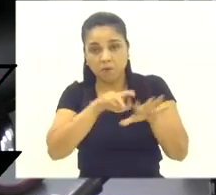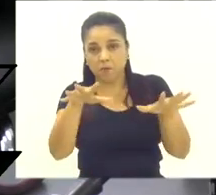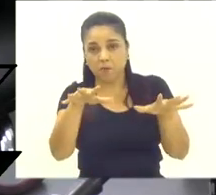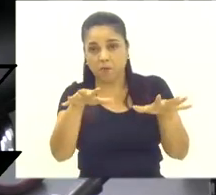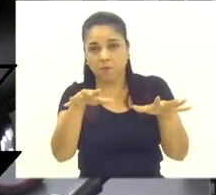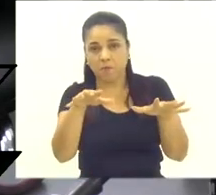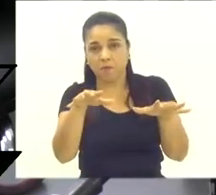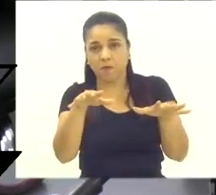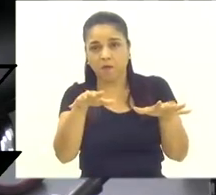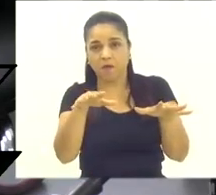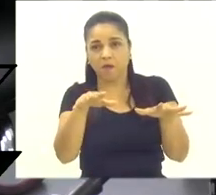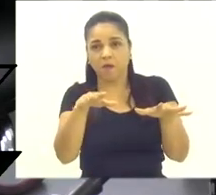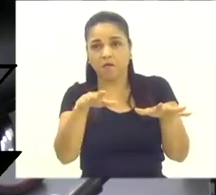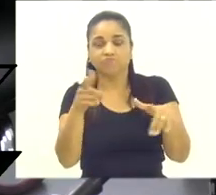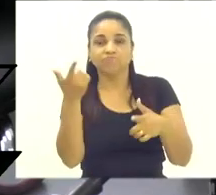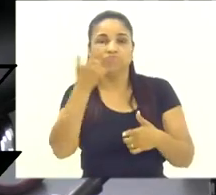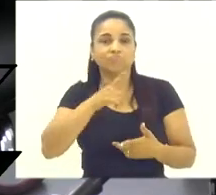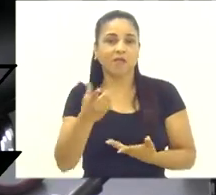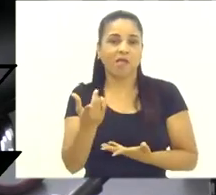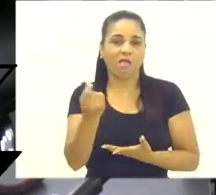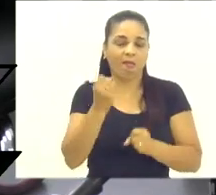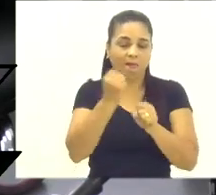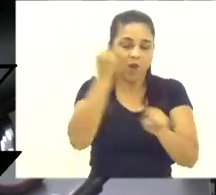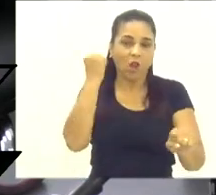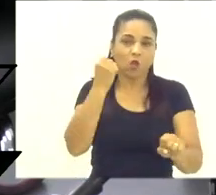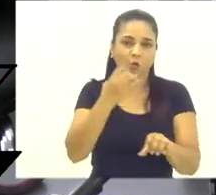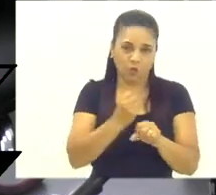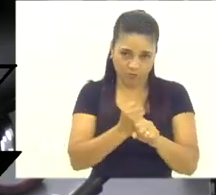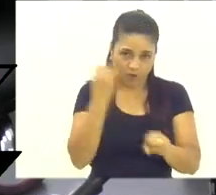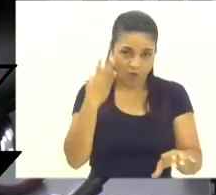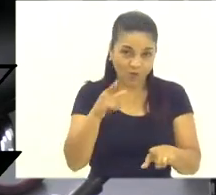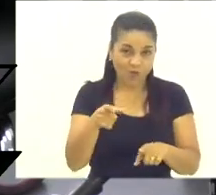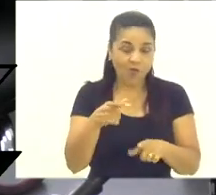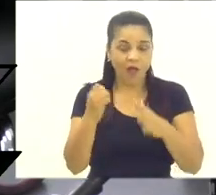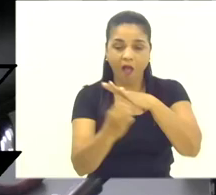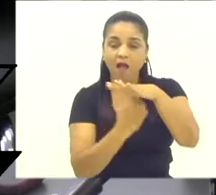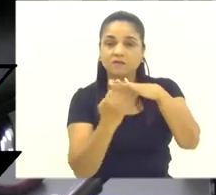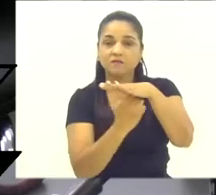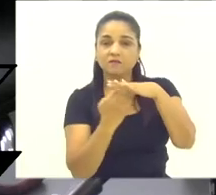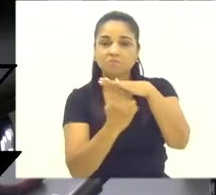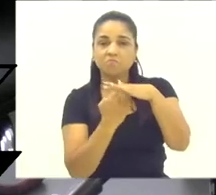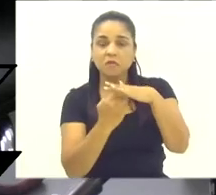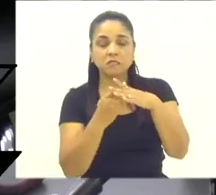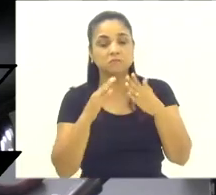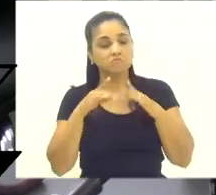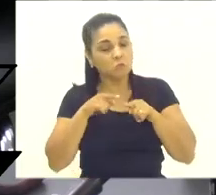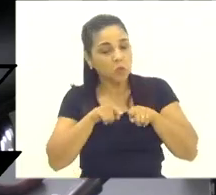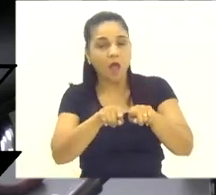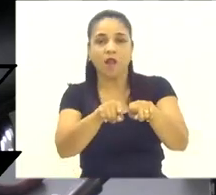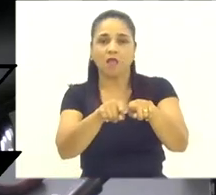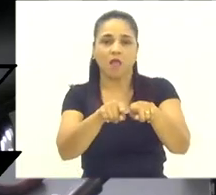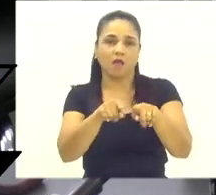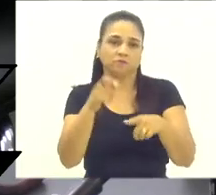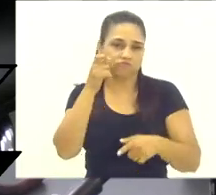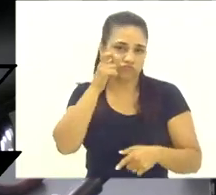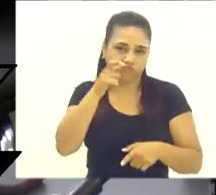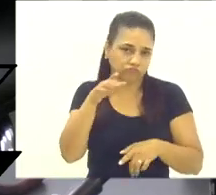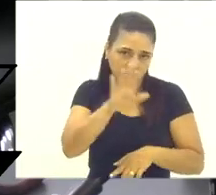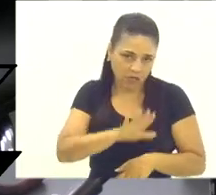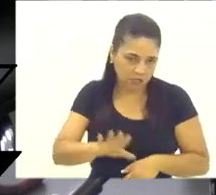as lógicas de ganho de lucro também das empresas que muitas vezes não estão aliadas aos interesses mais gerais